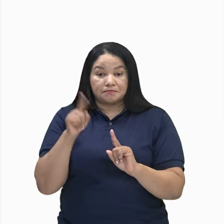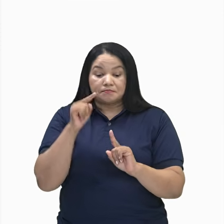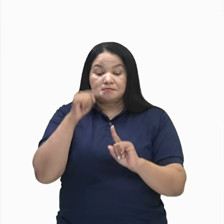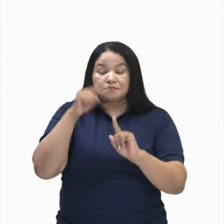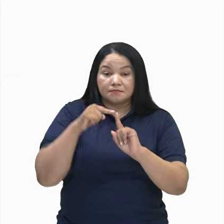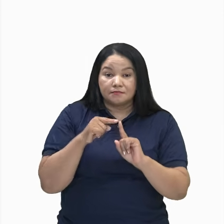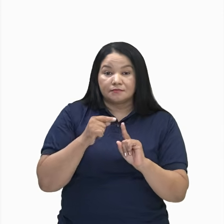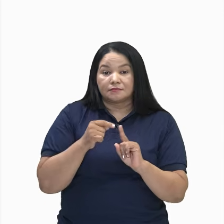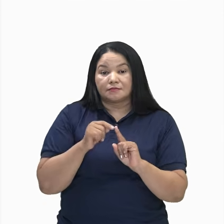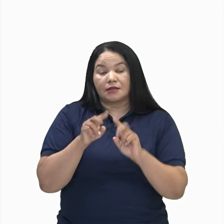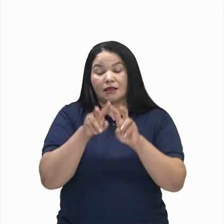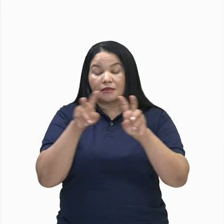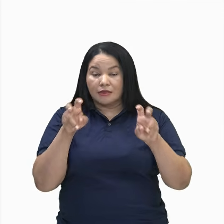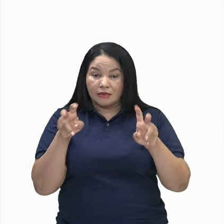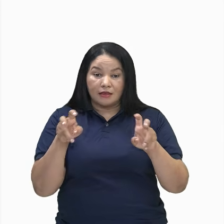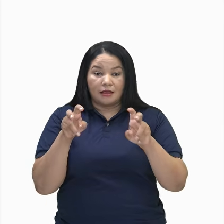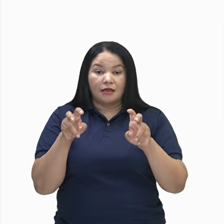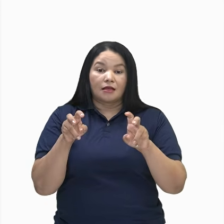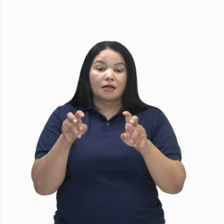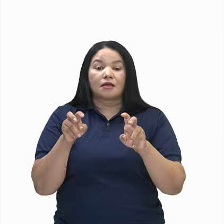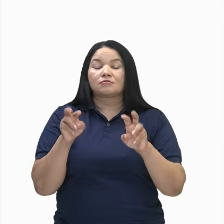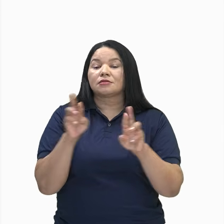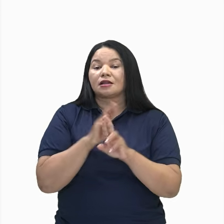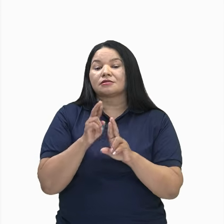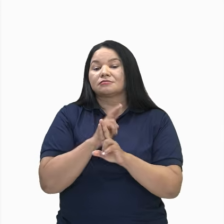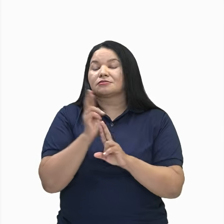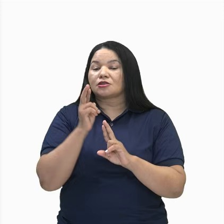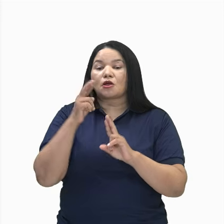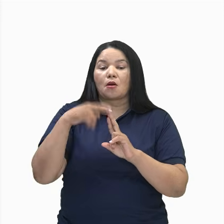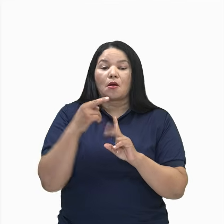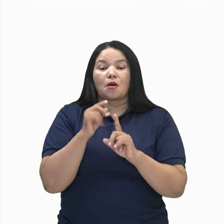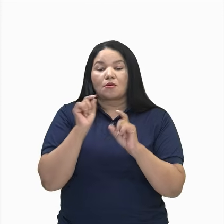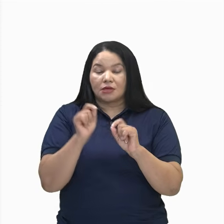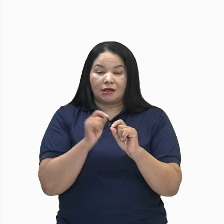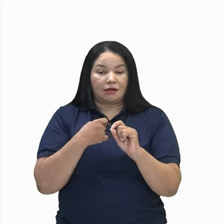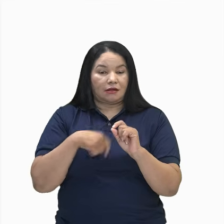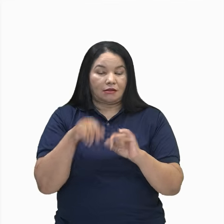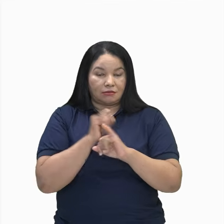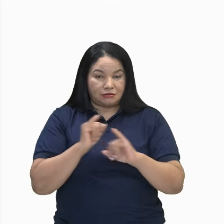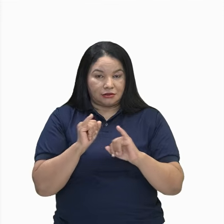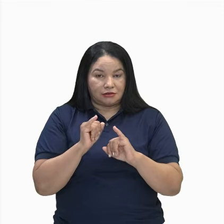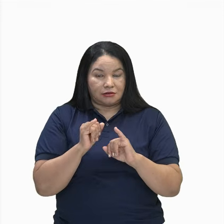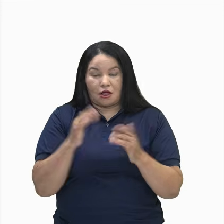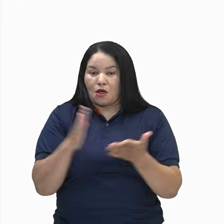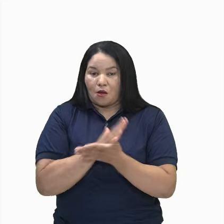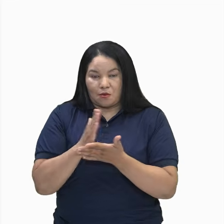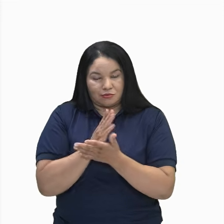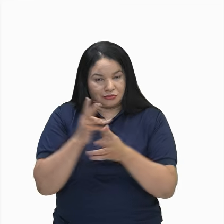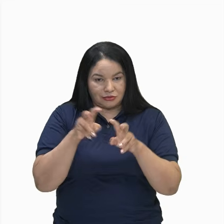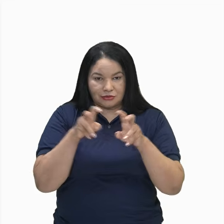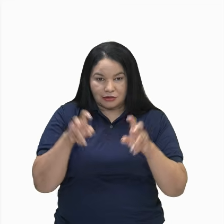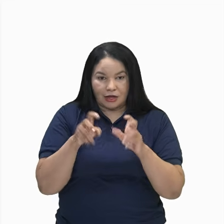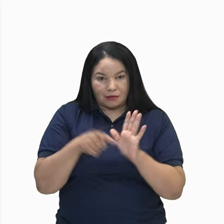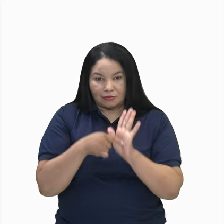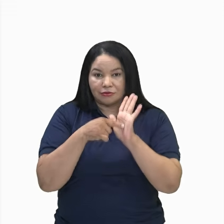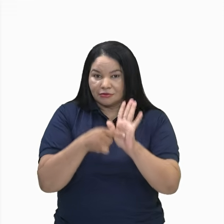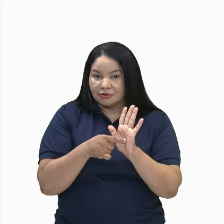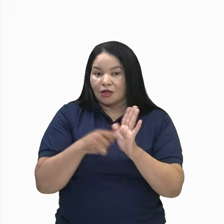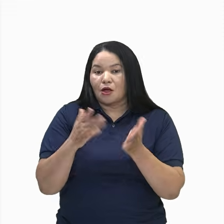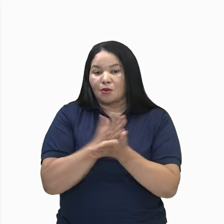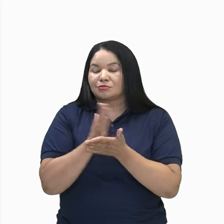são os temas que estão sendo noticiados? Porque existem alguns assuntos que estão em evidência e